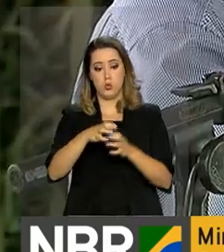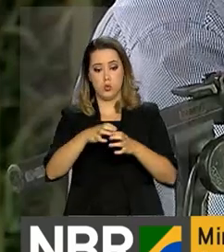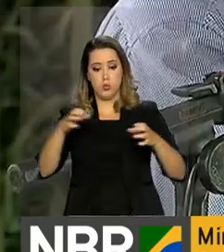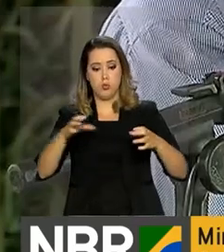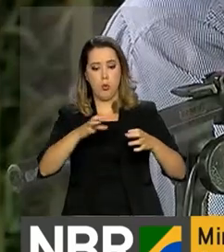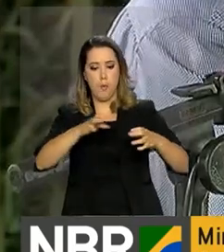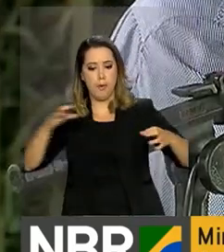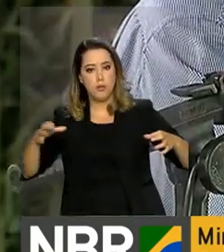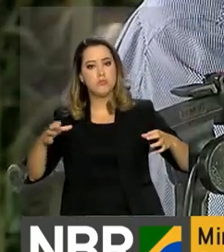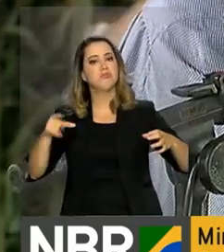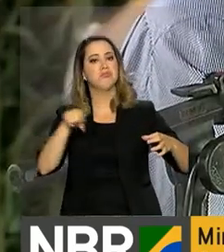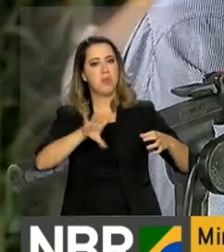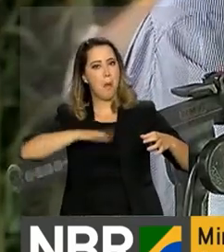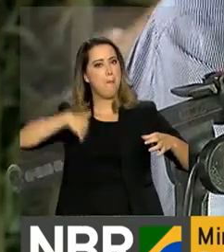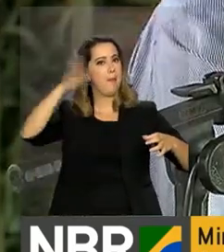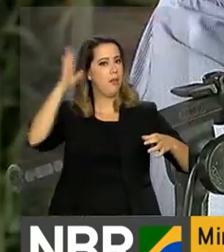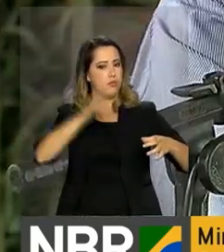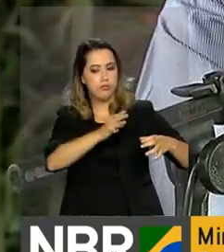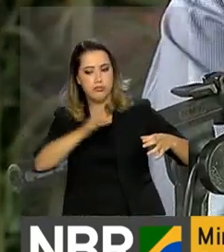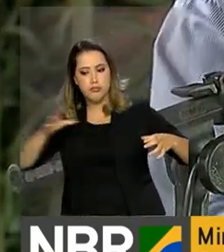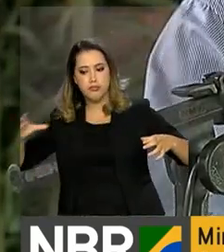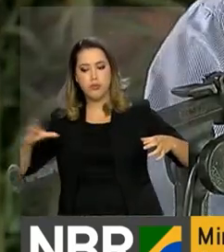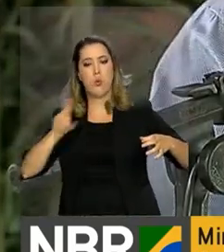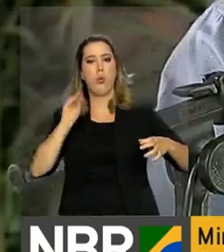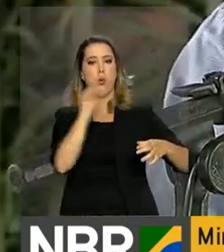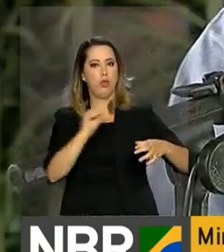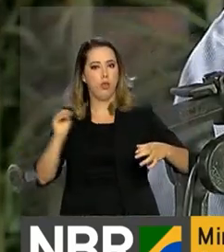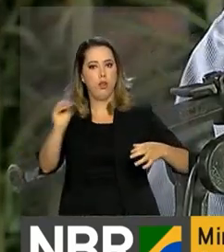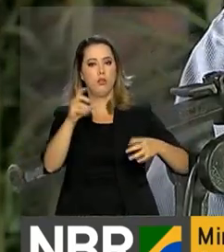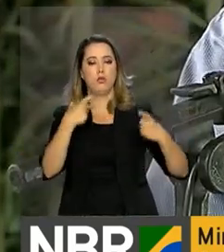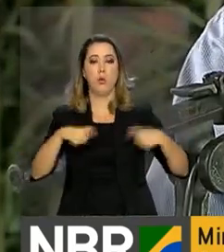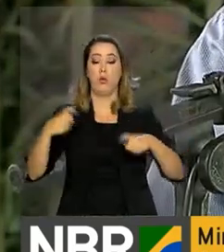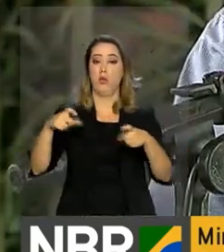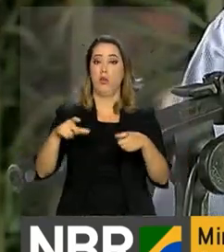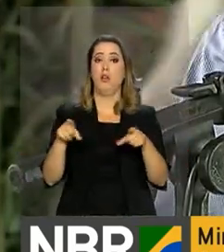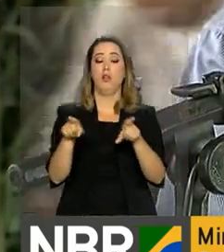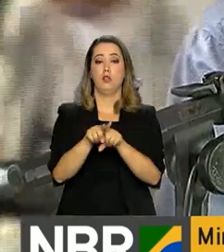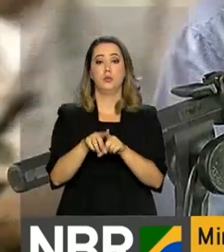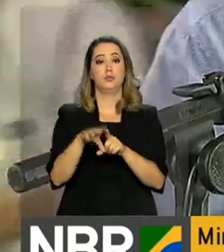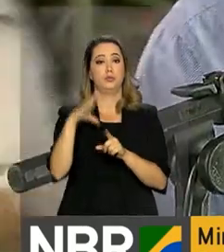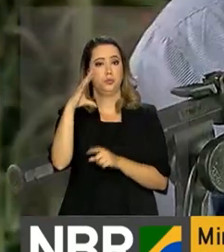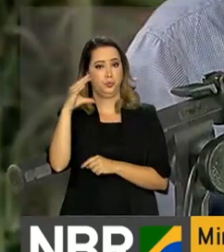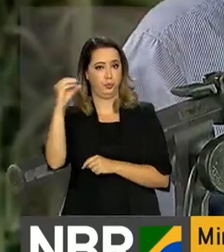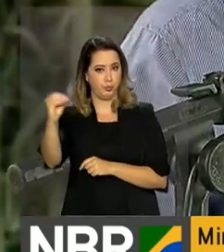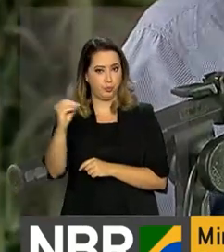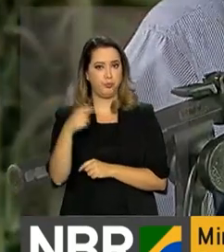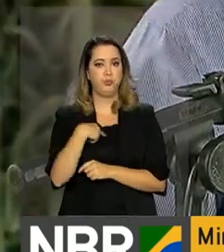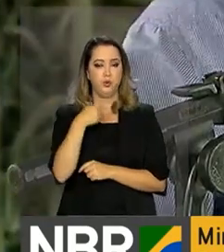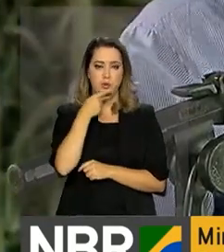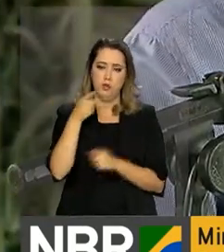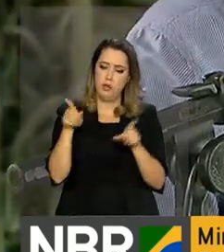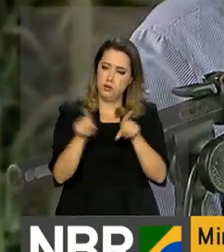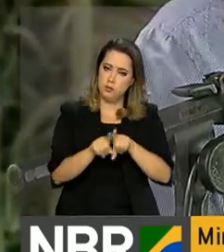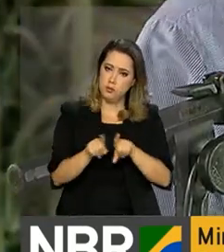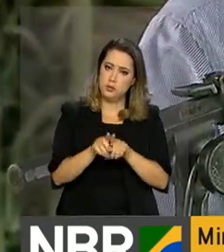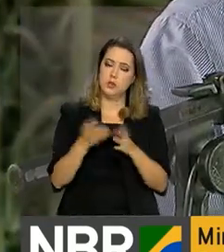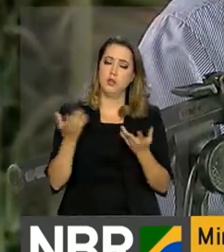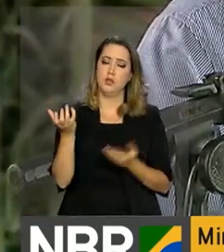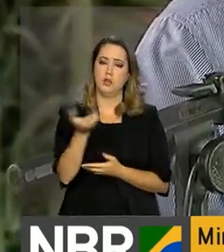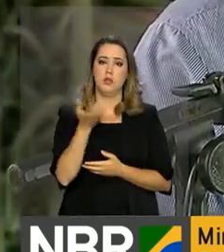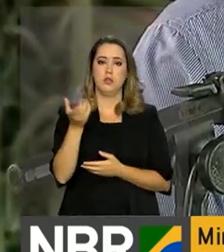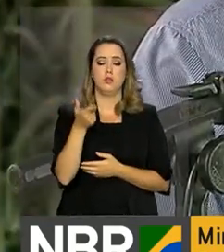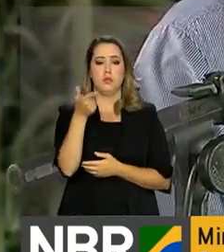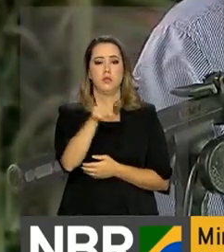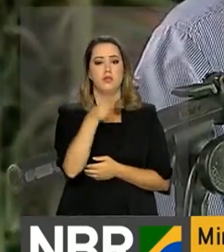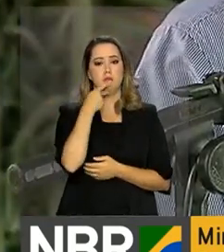Não é? Este é um ponto também relevante que eu quero registrar. Mas também quero aproveitar, já que o